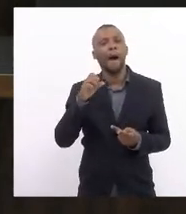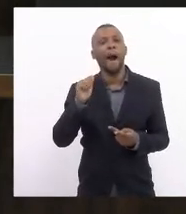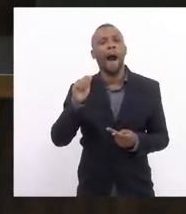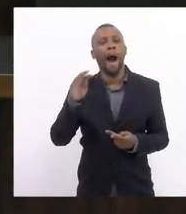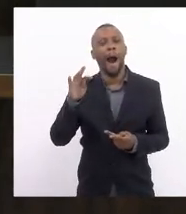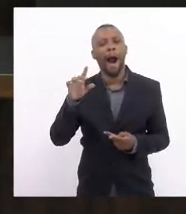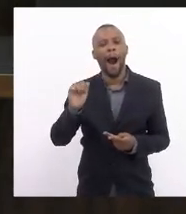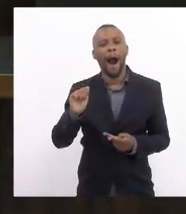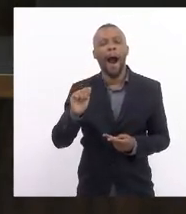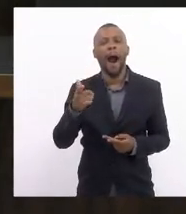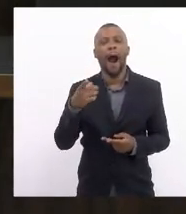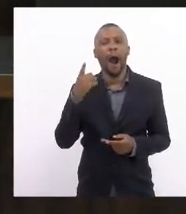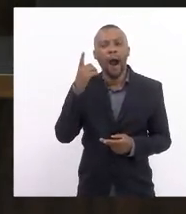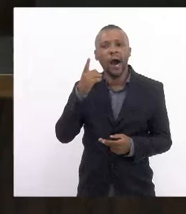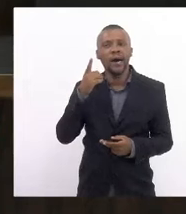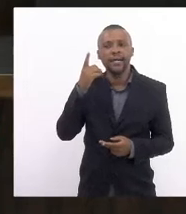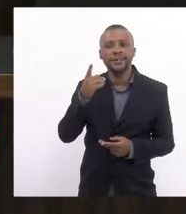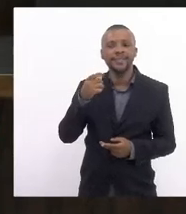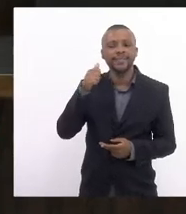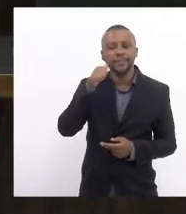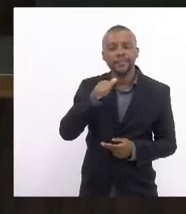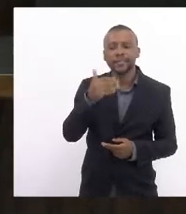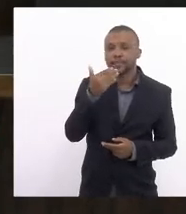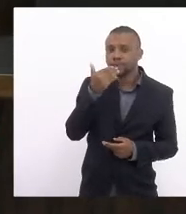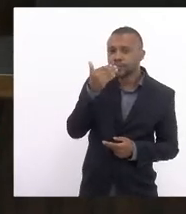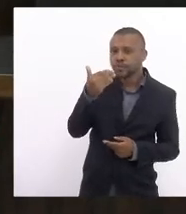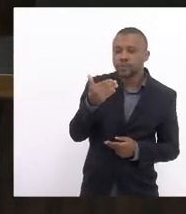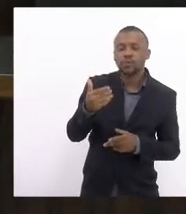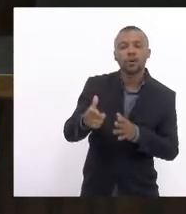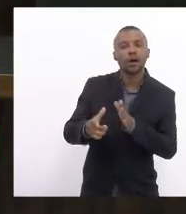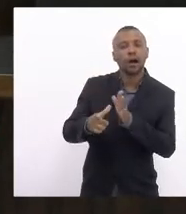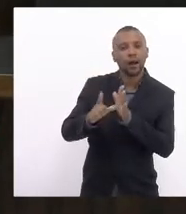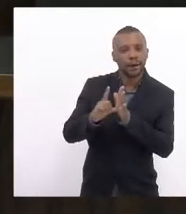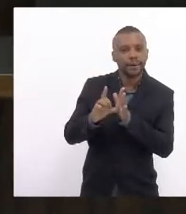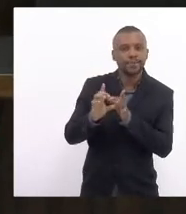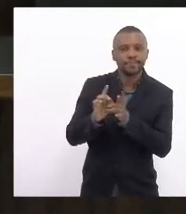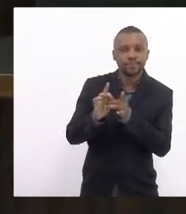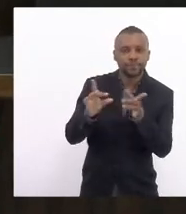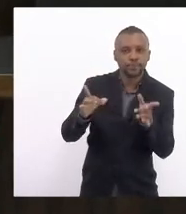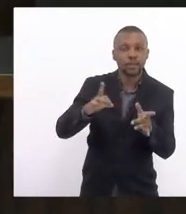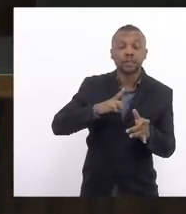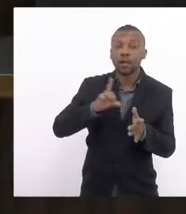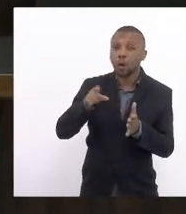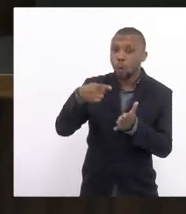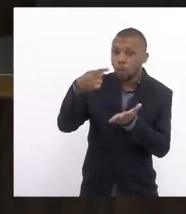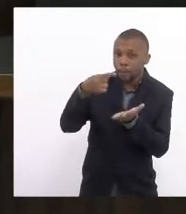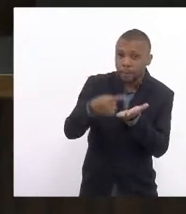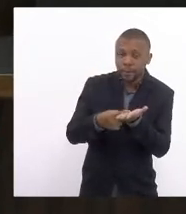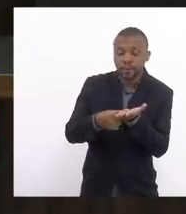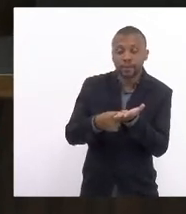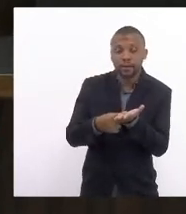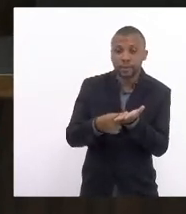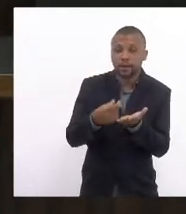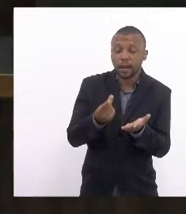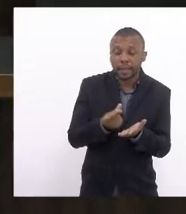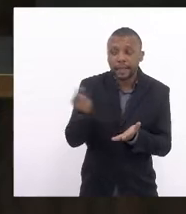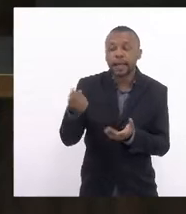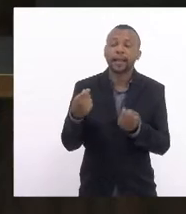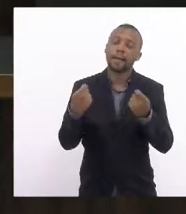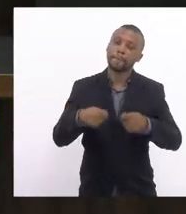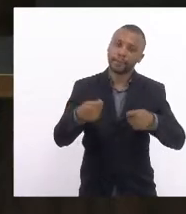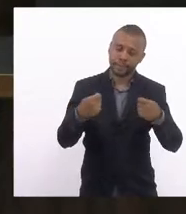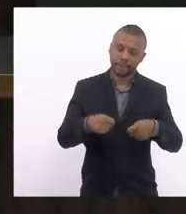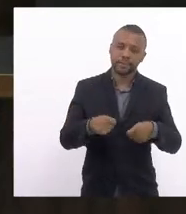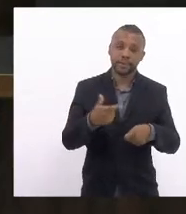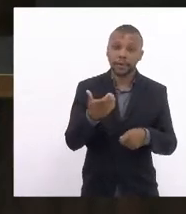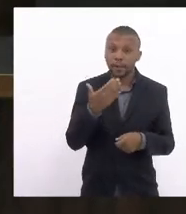para a deputada Lucinha, que pediu uma prioridade, que ela tem um compromisso, precisa sair. Então, eu quero pedir aos